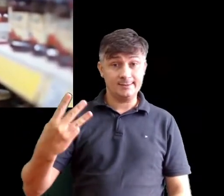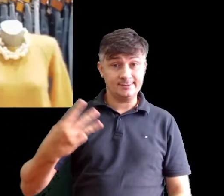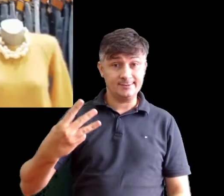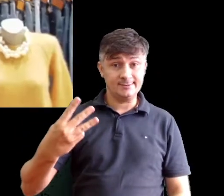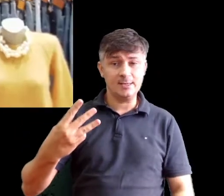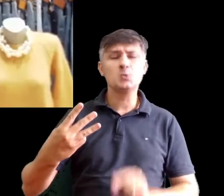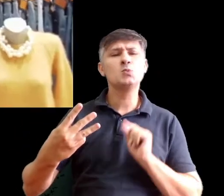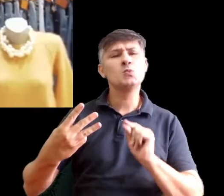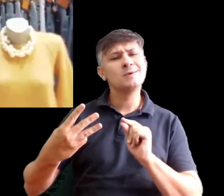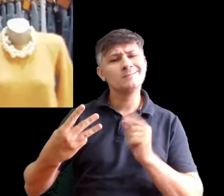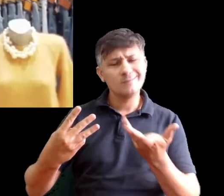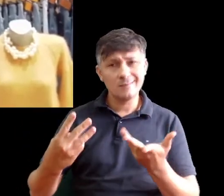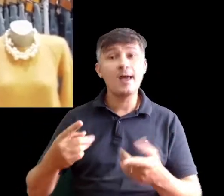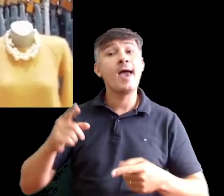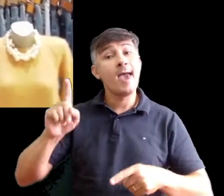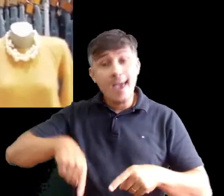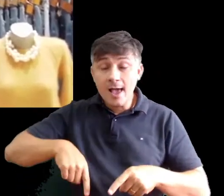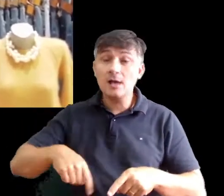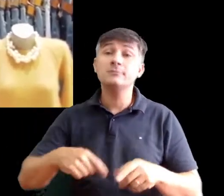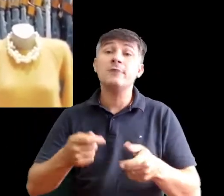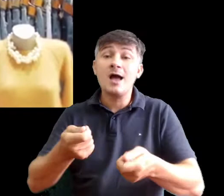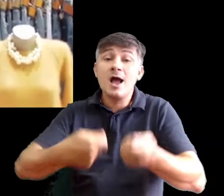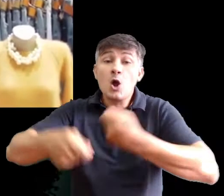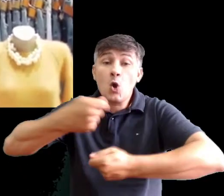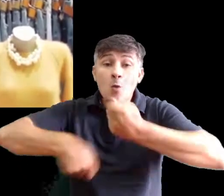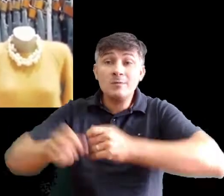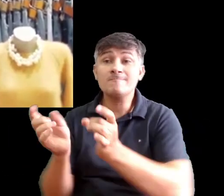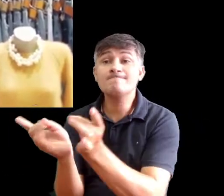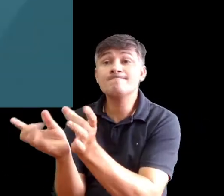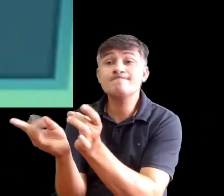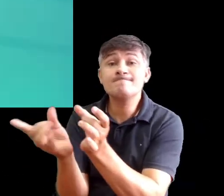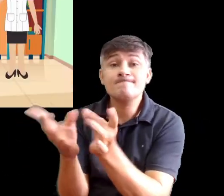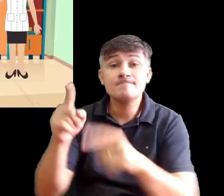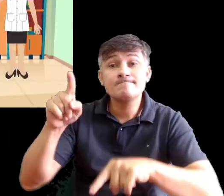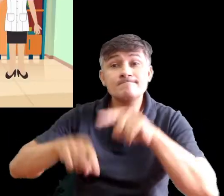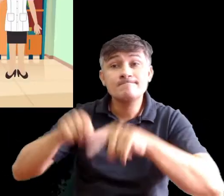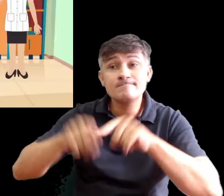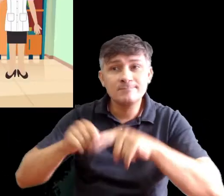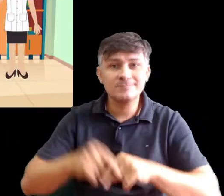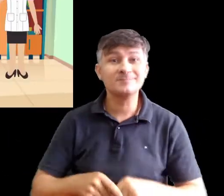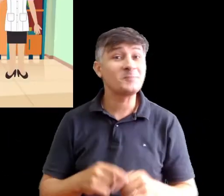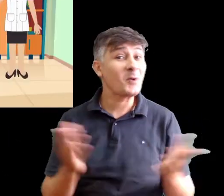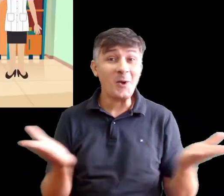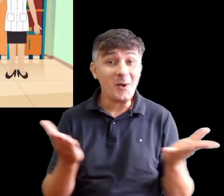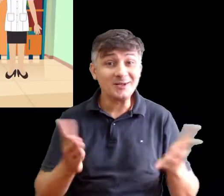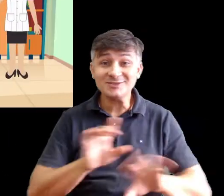setor terciário, é onde se dá a comercialização desses produtos. E